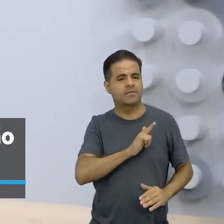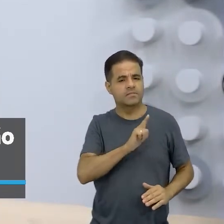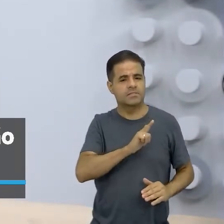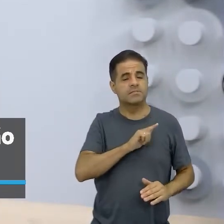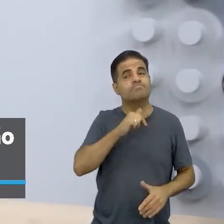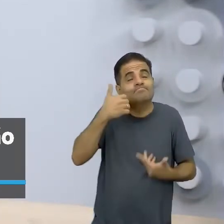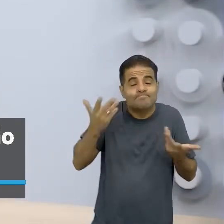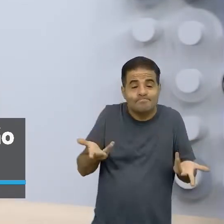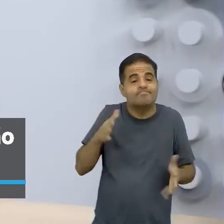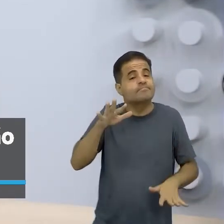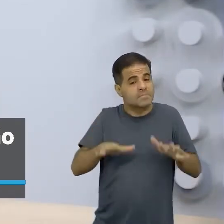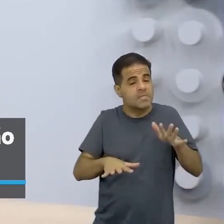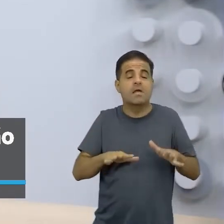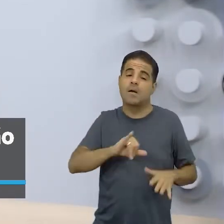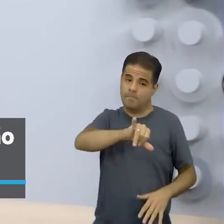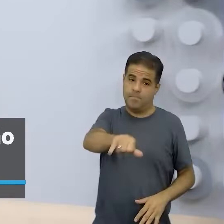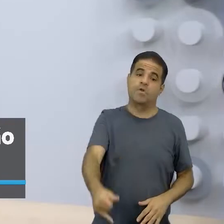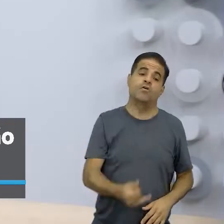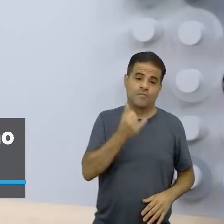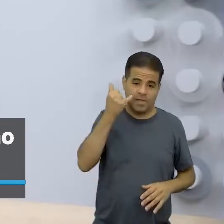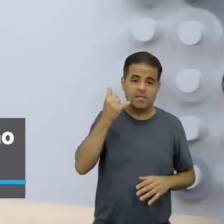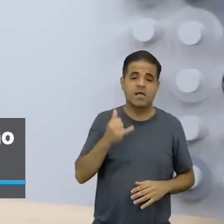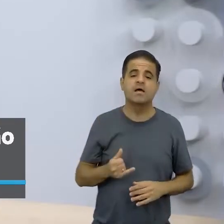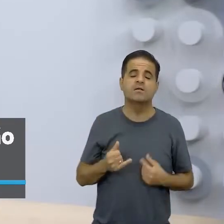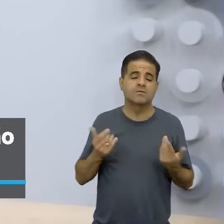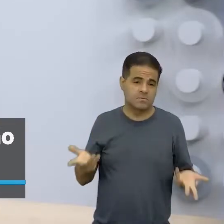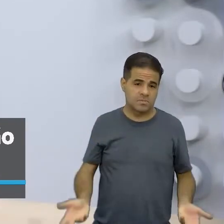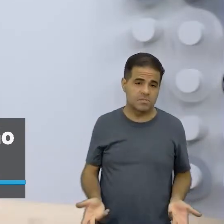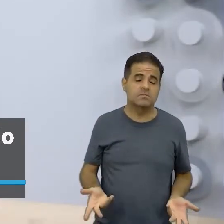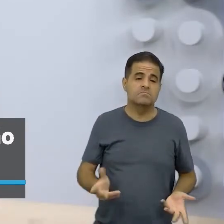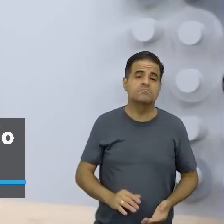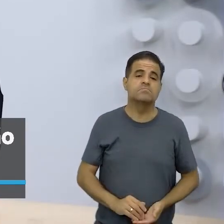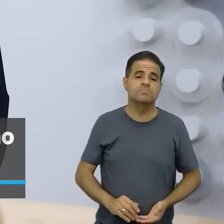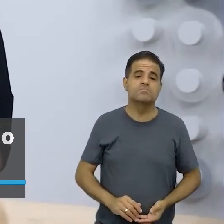de repente, aproveitando esse